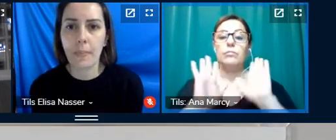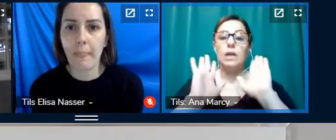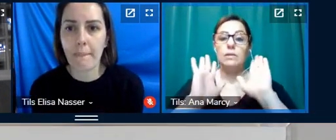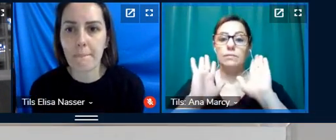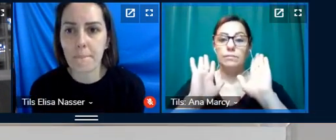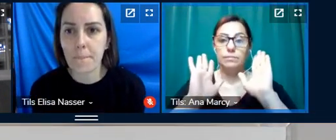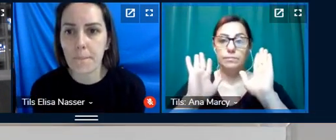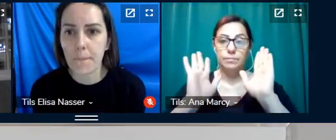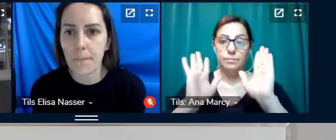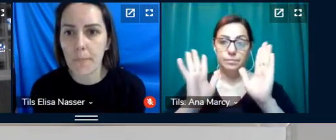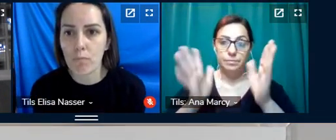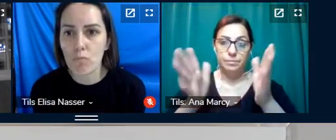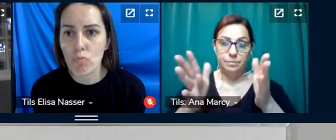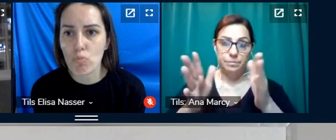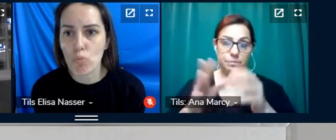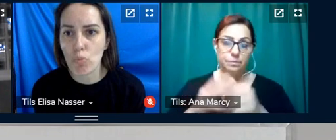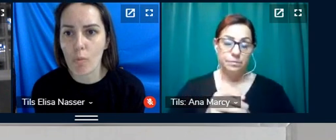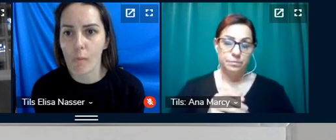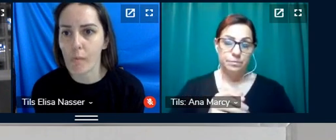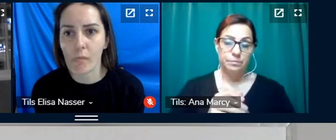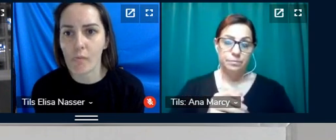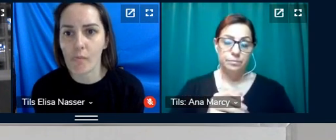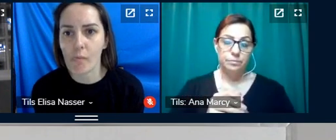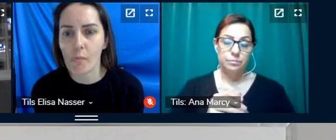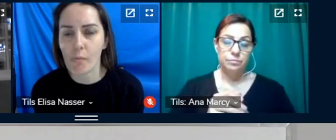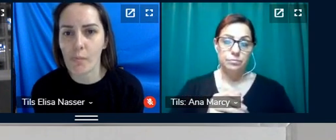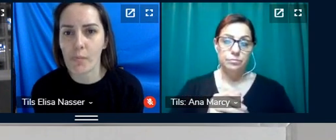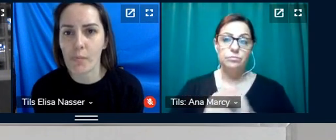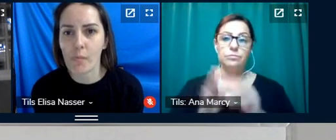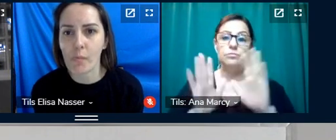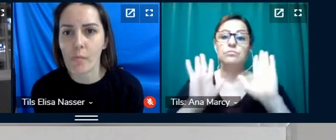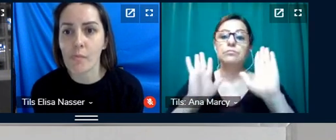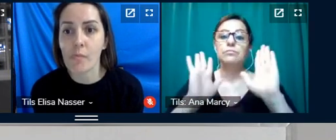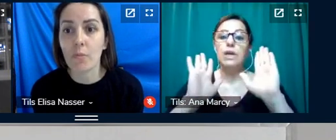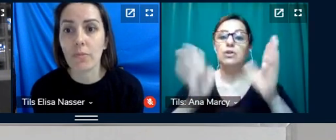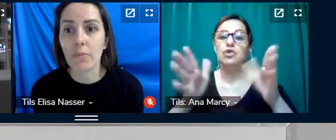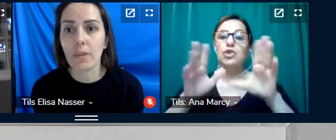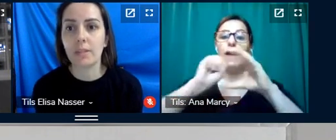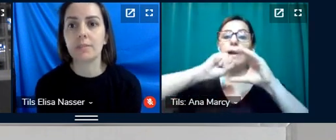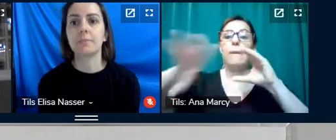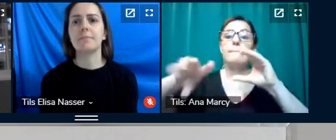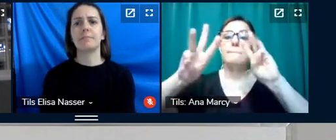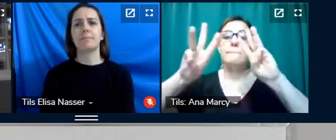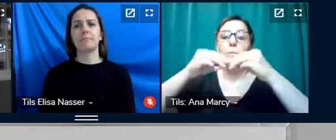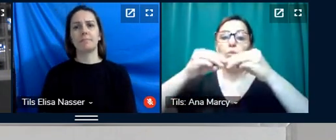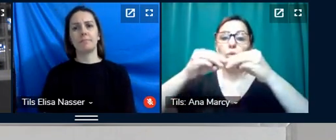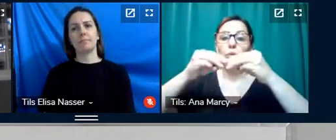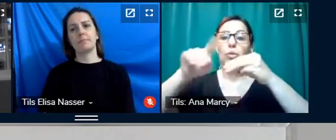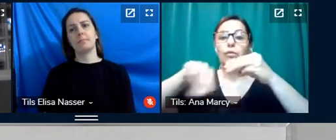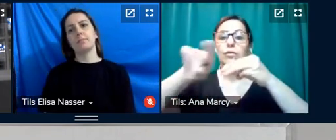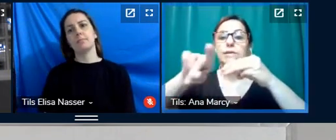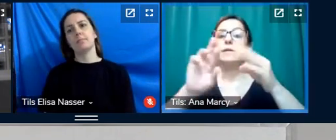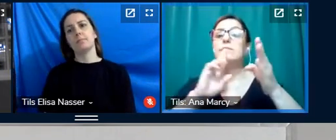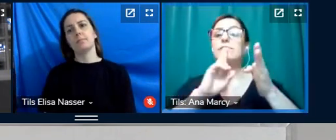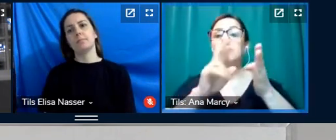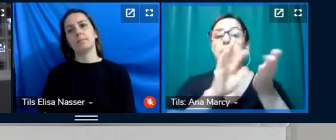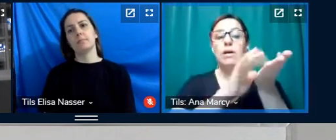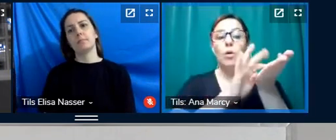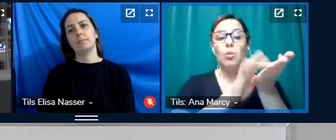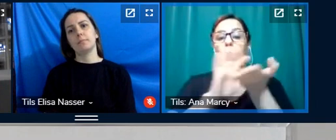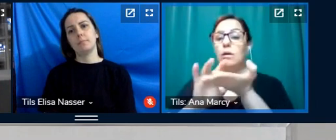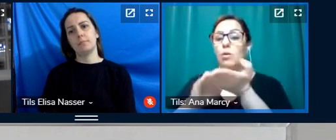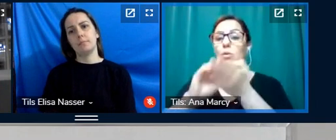Moodle. Aí você já pode postar lá. Já faz agora. Isso aí, ó. 15 minutinhos você faz.